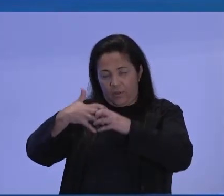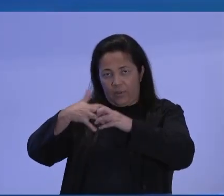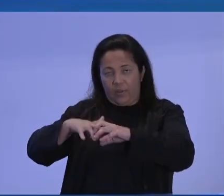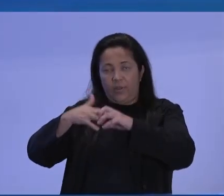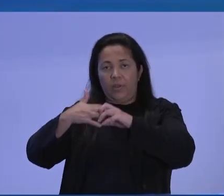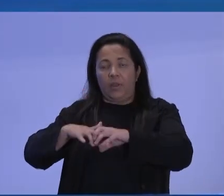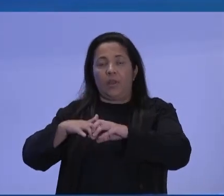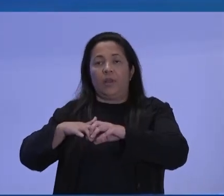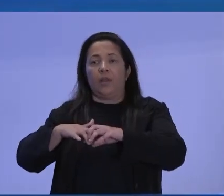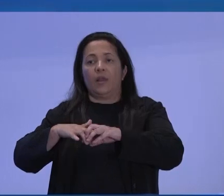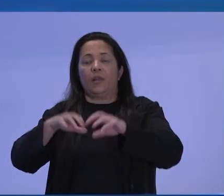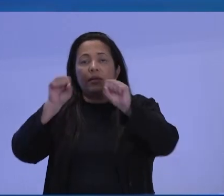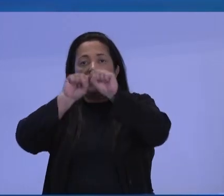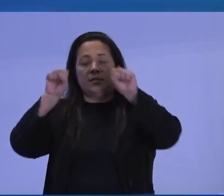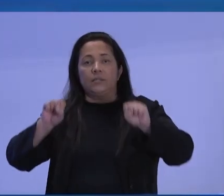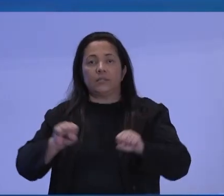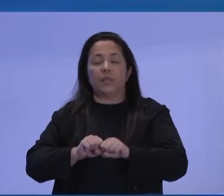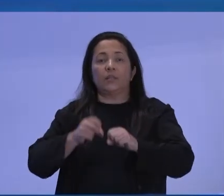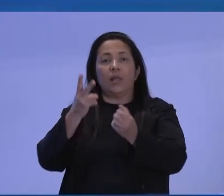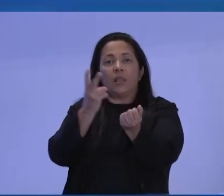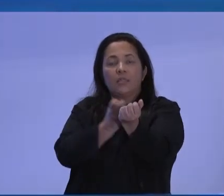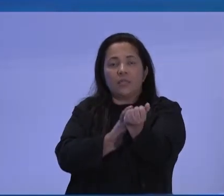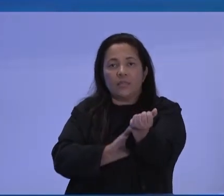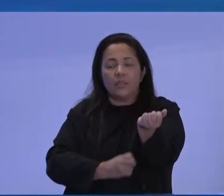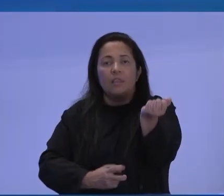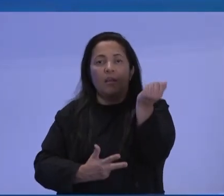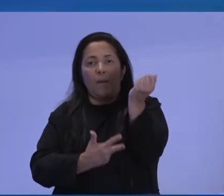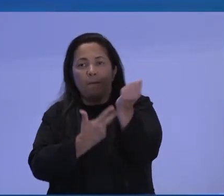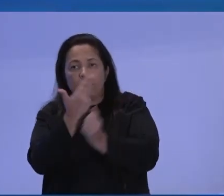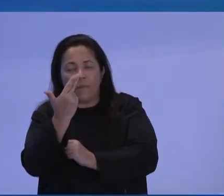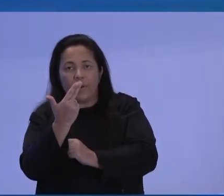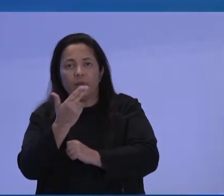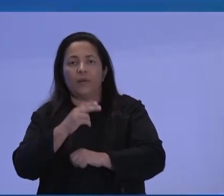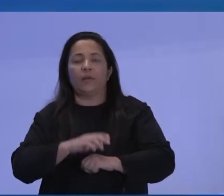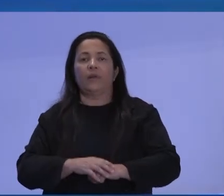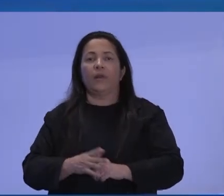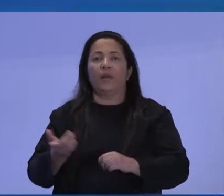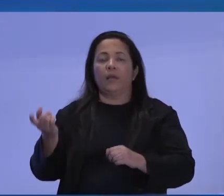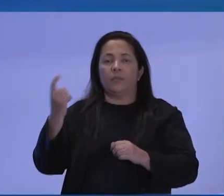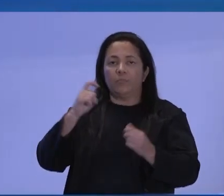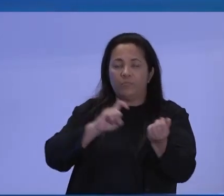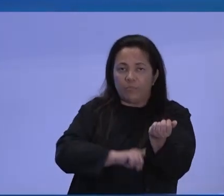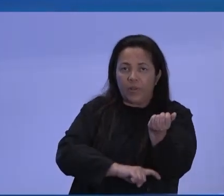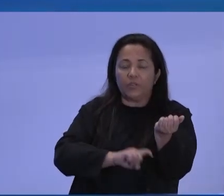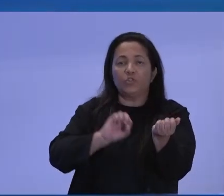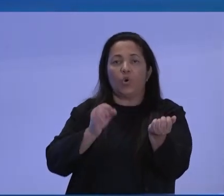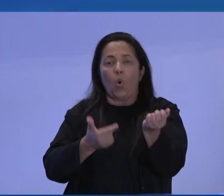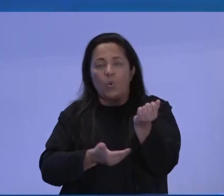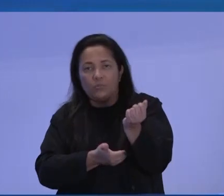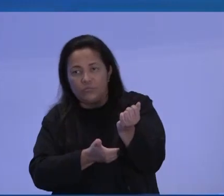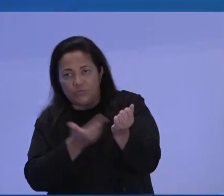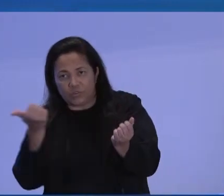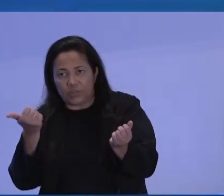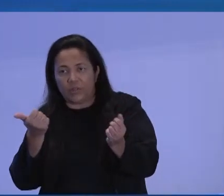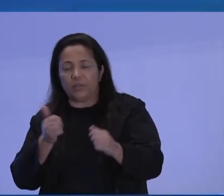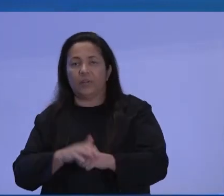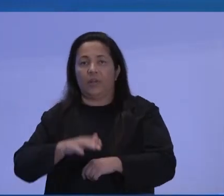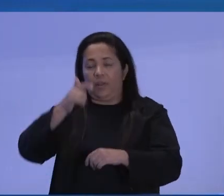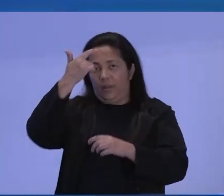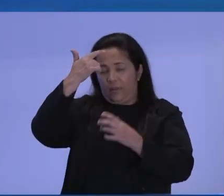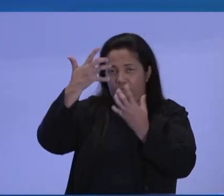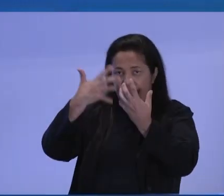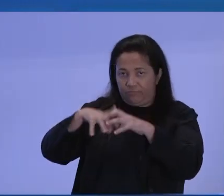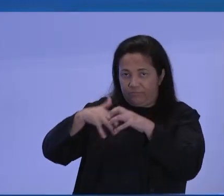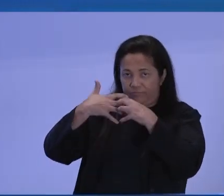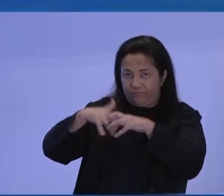persistentes, abscesso de nervo, neurite subentrante ou reentrante, neurite do nervo tibial, neuropatia